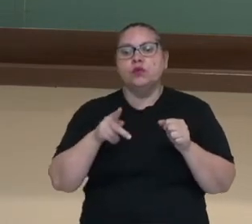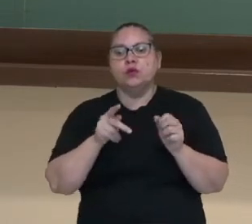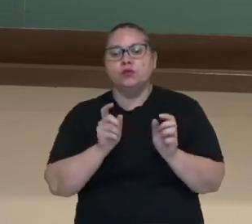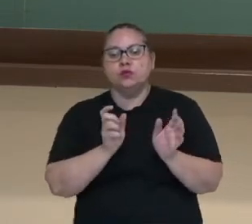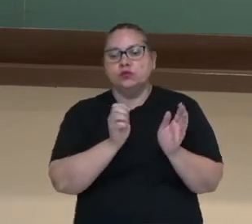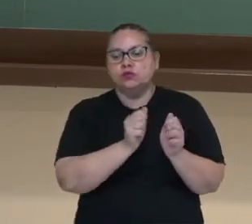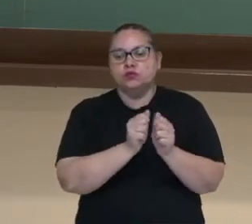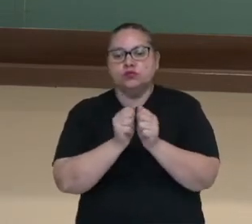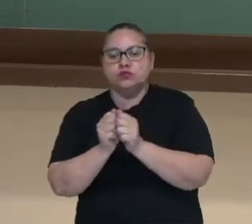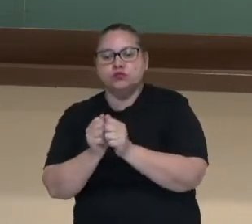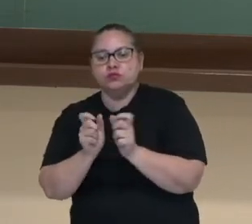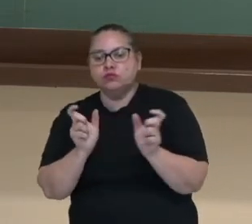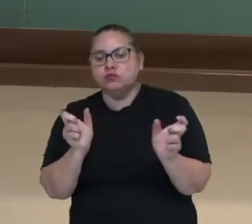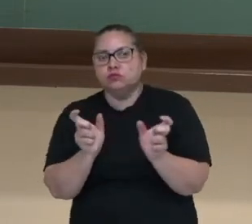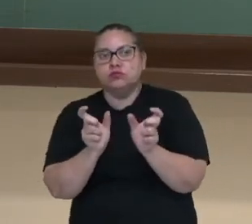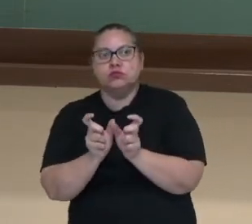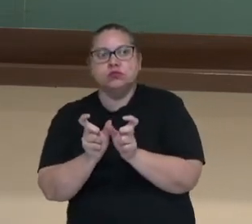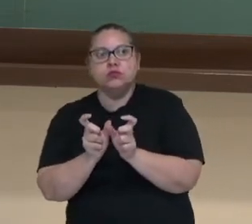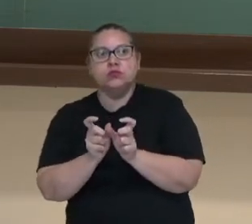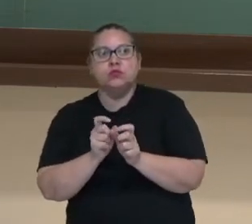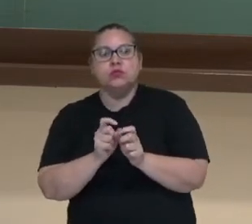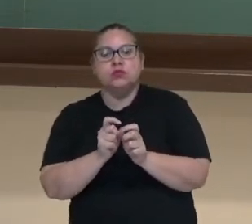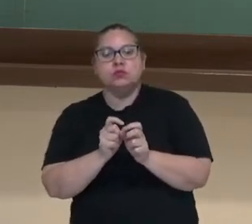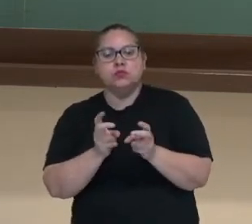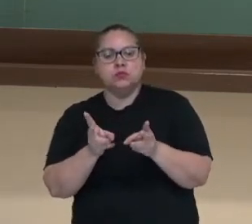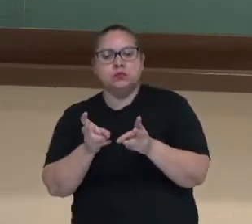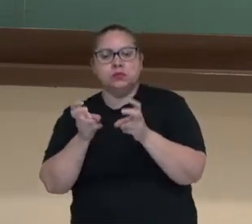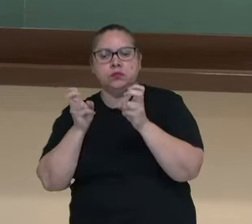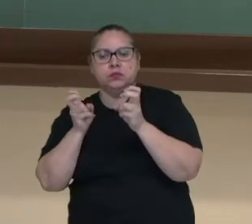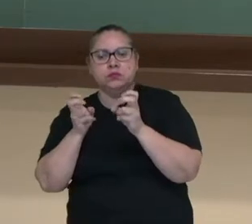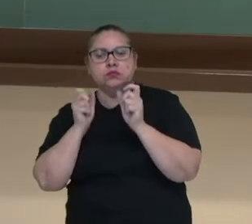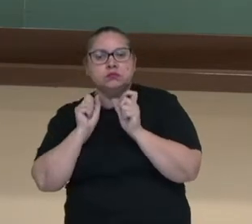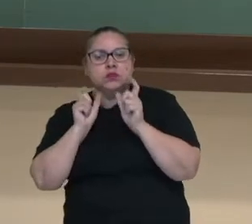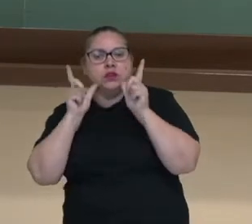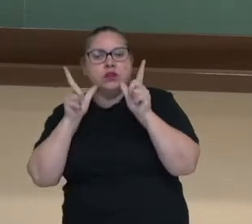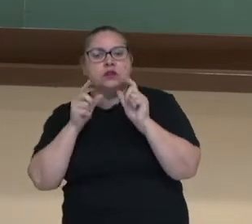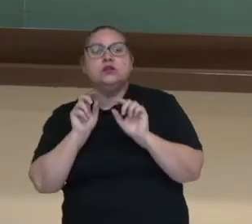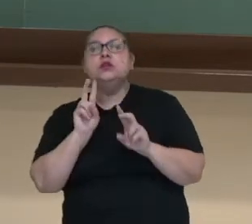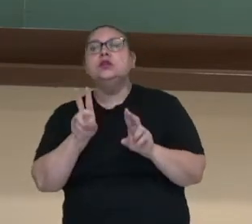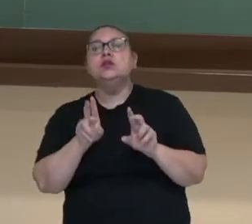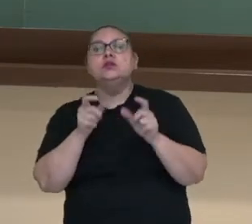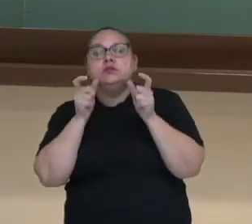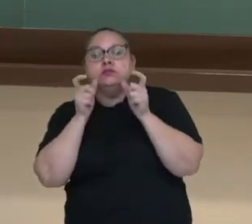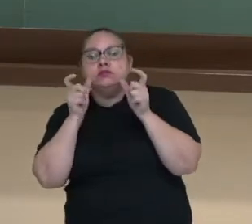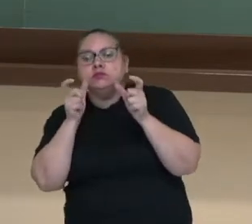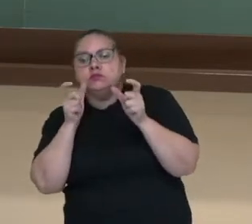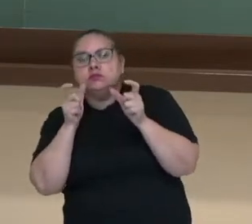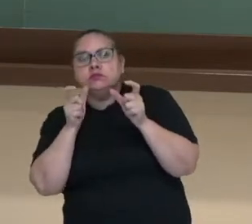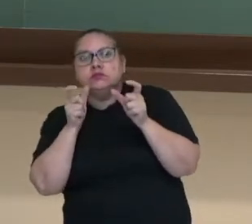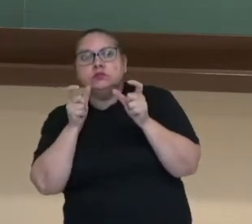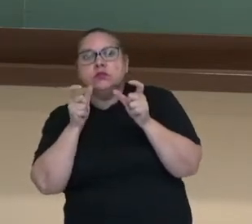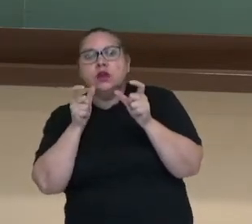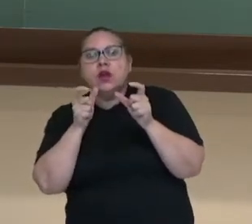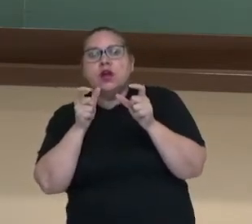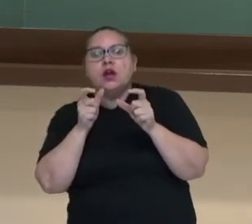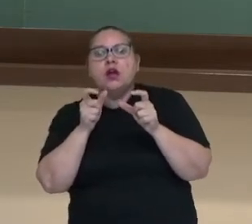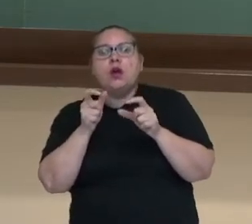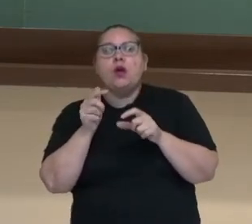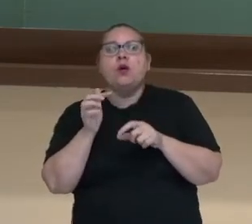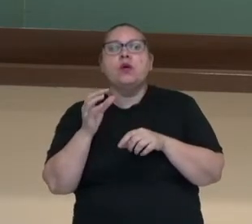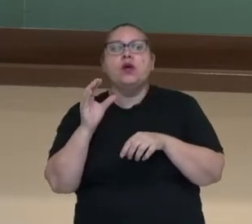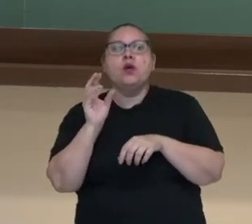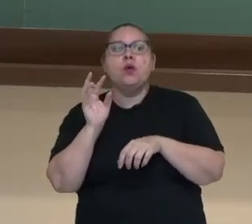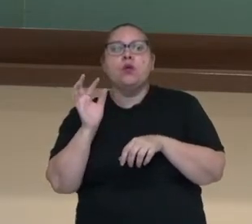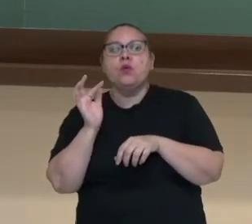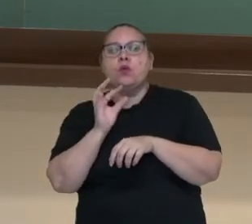colocação pronominal aqui é muito notória e o que se observa? É uma norma culta, uma norma